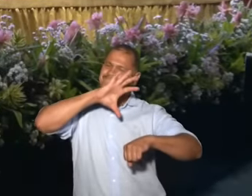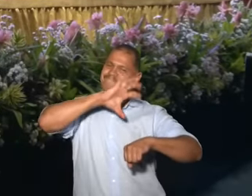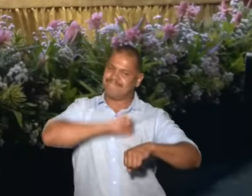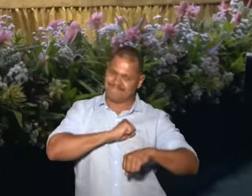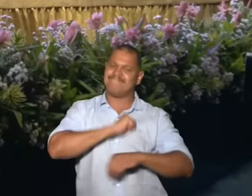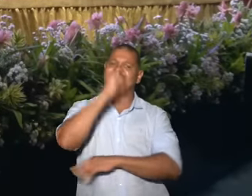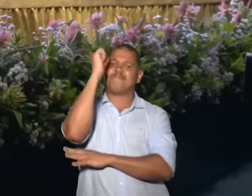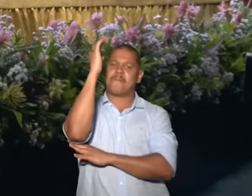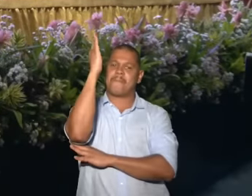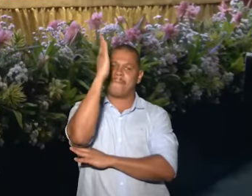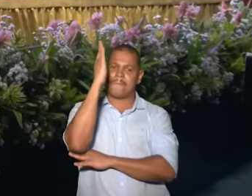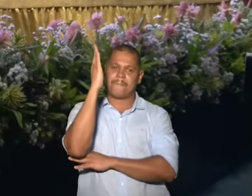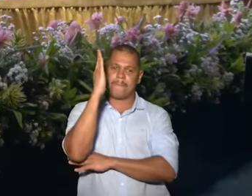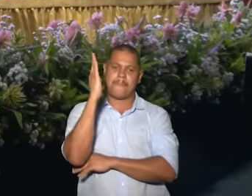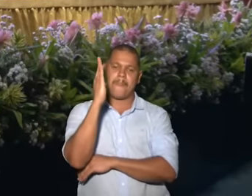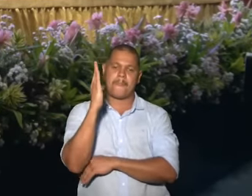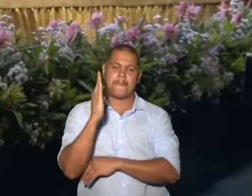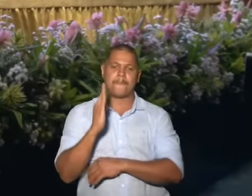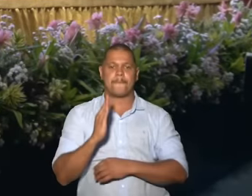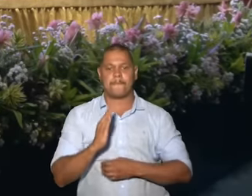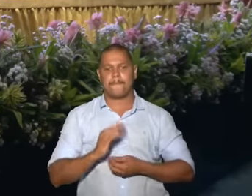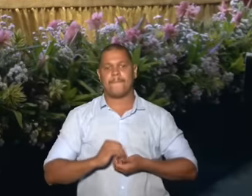Brasil.